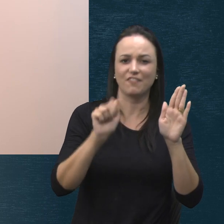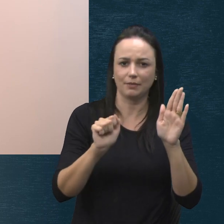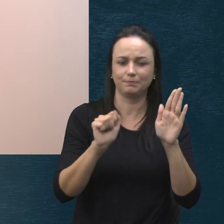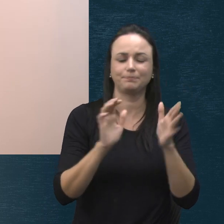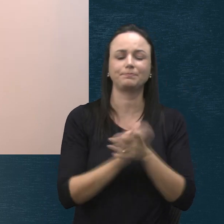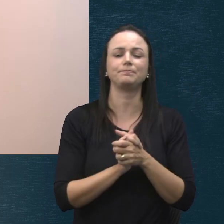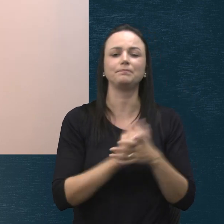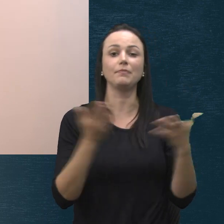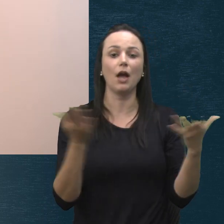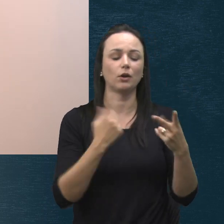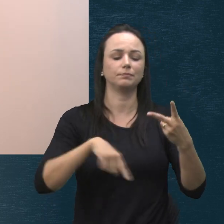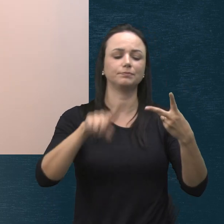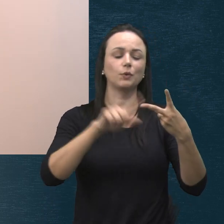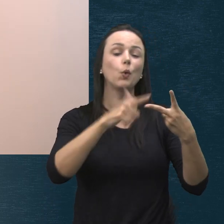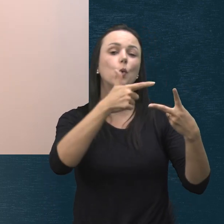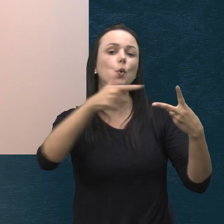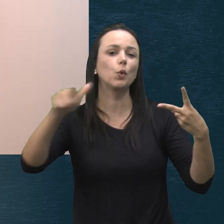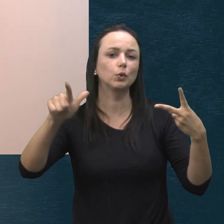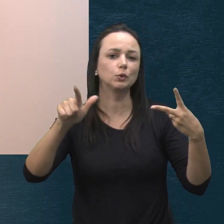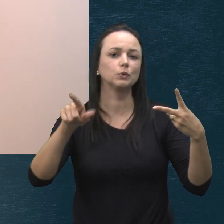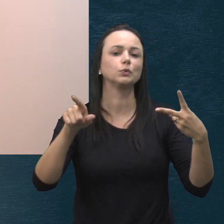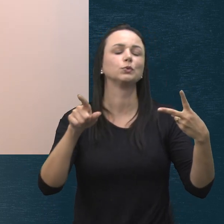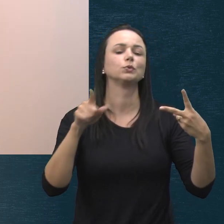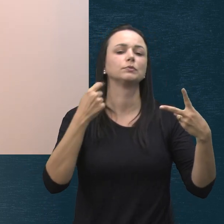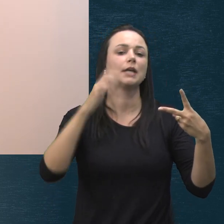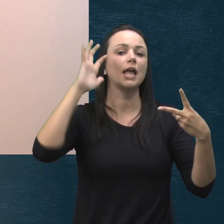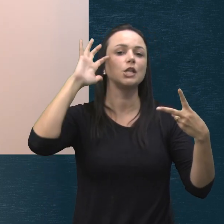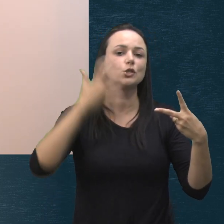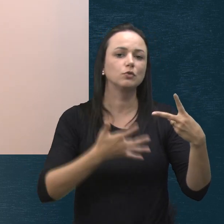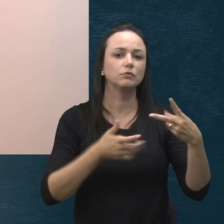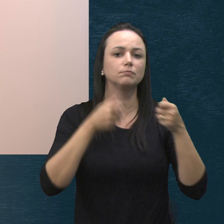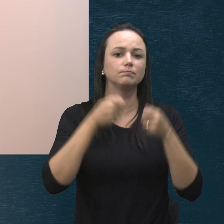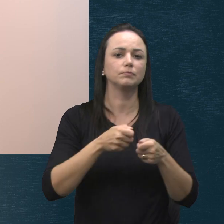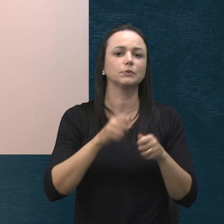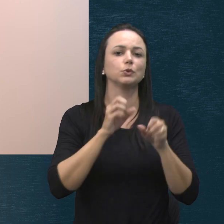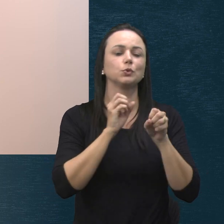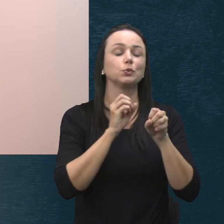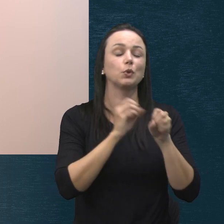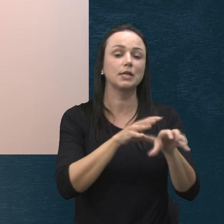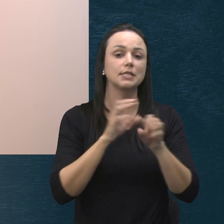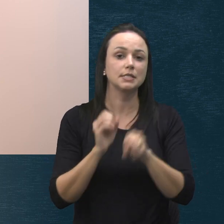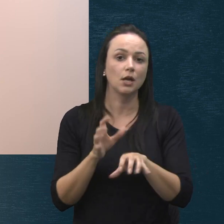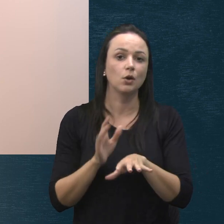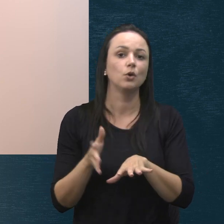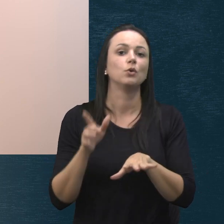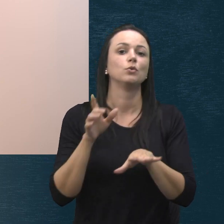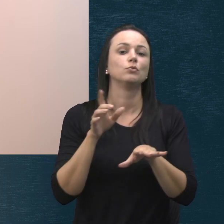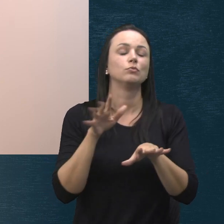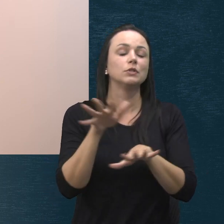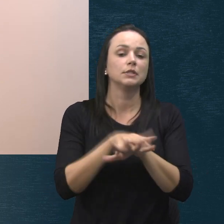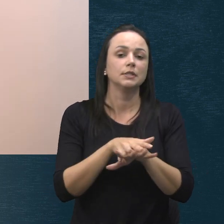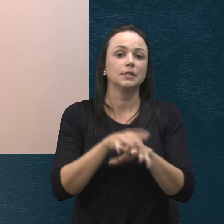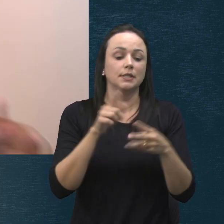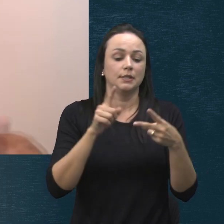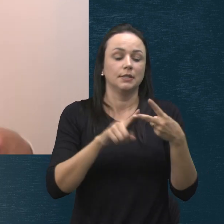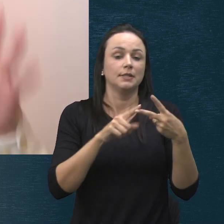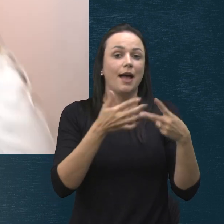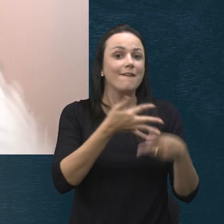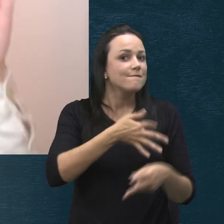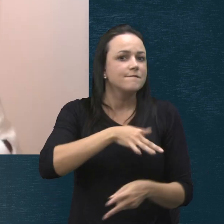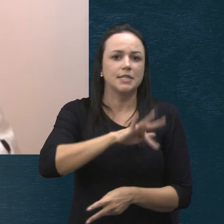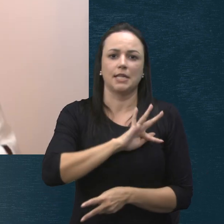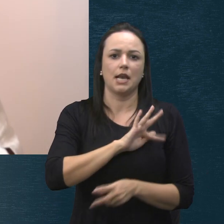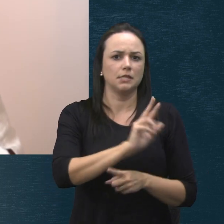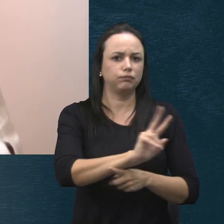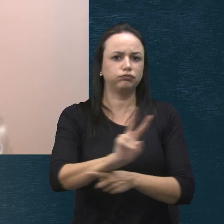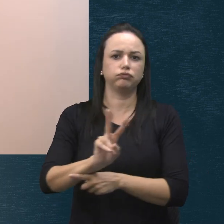precisa resolver para conseguir efetivar a educação inclusiva nas escolas particulares. A gente precisa de uma fiscalização em todas elas. Então, a